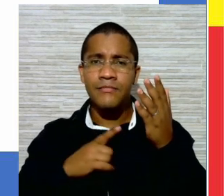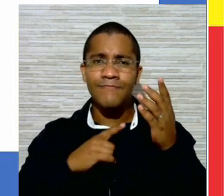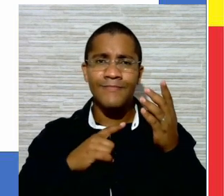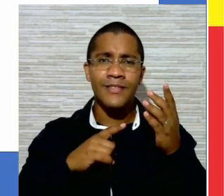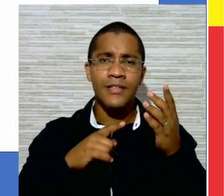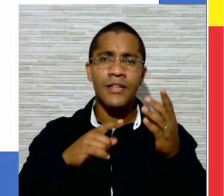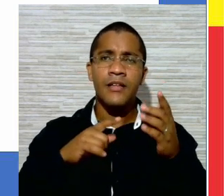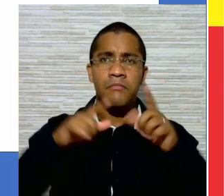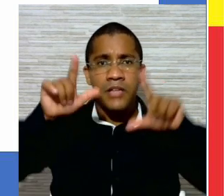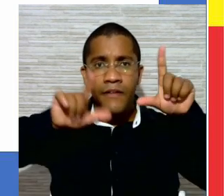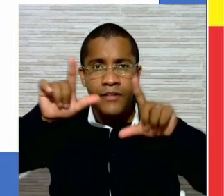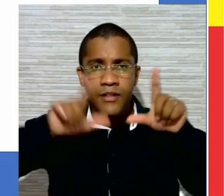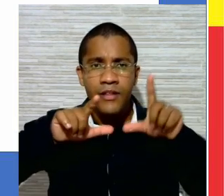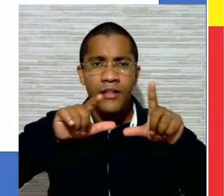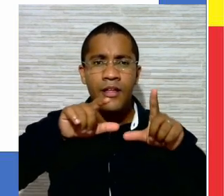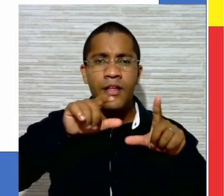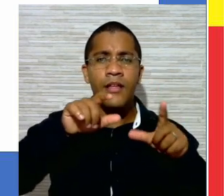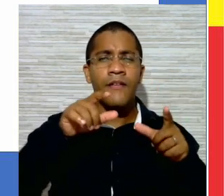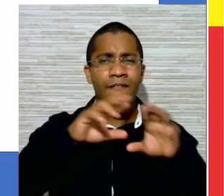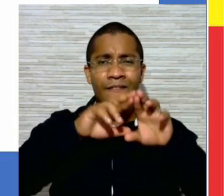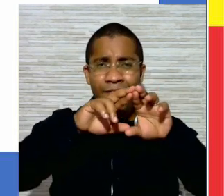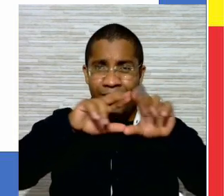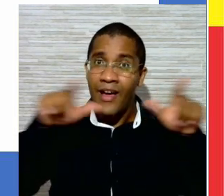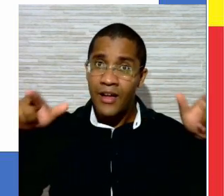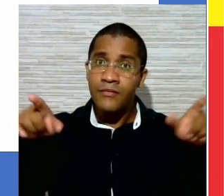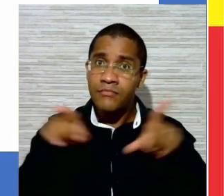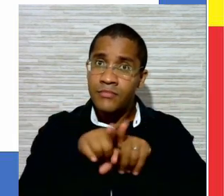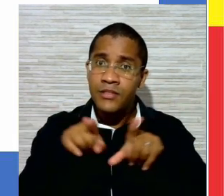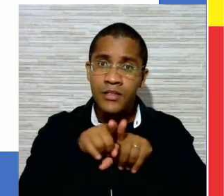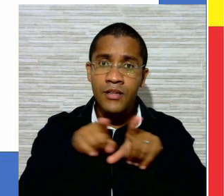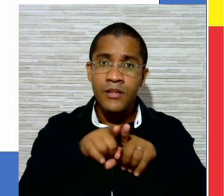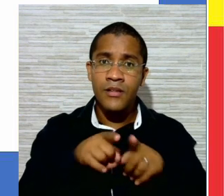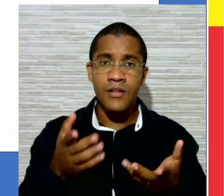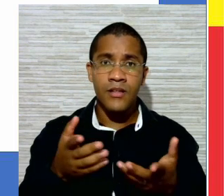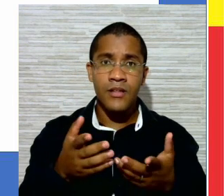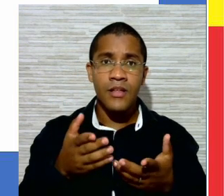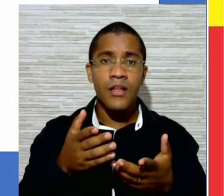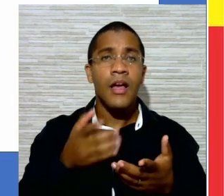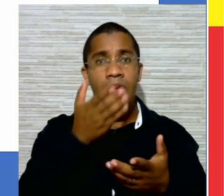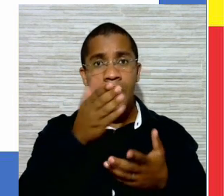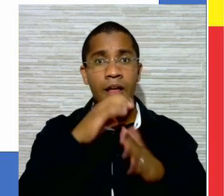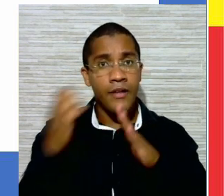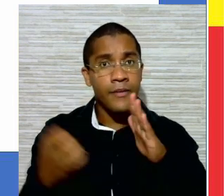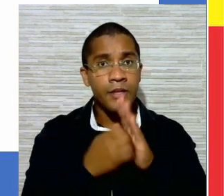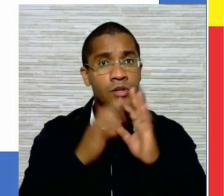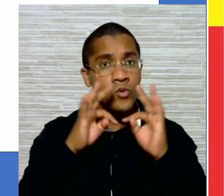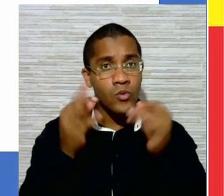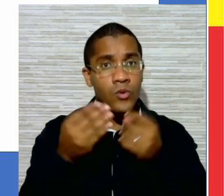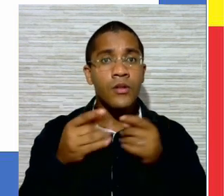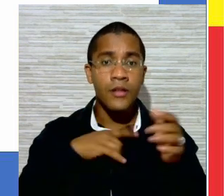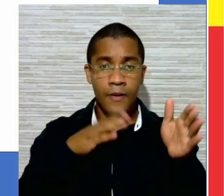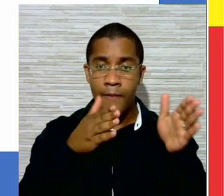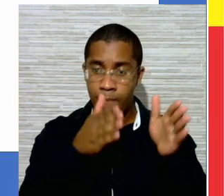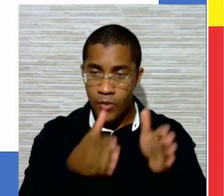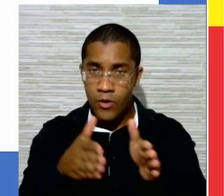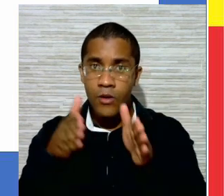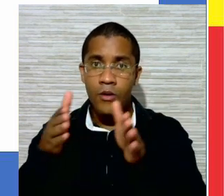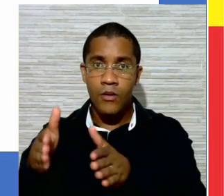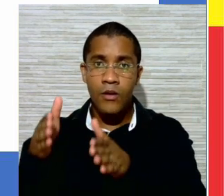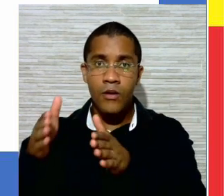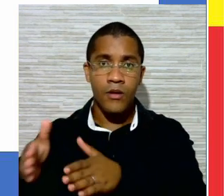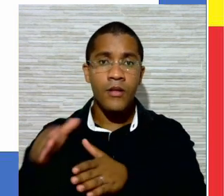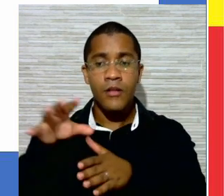sou funcionário, eu extraio, eu trabalho e eu ganho um certo valor por meio desse trabalho, quais são as grandes